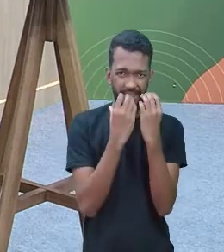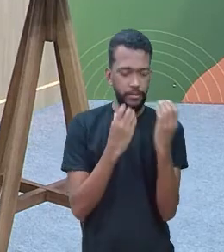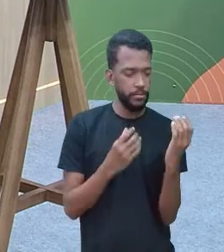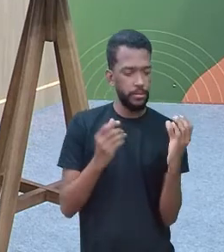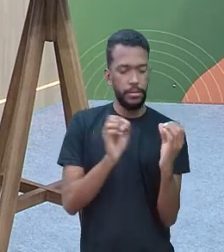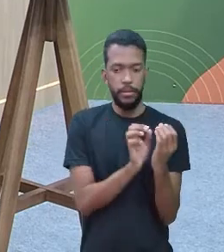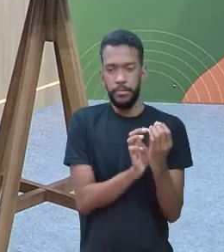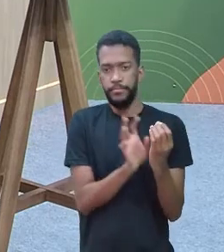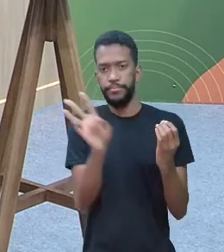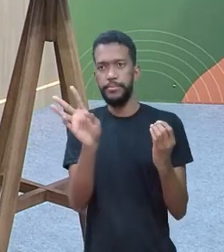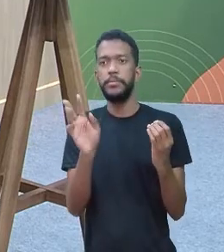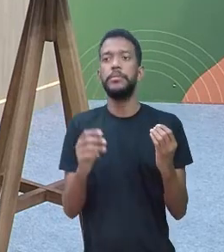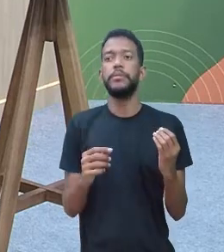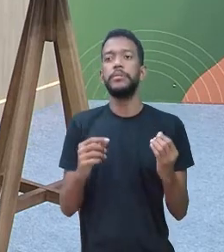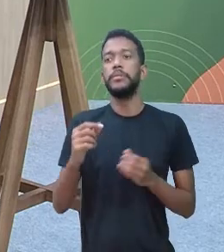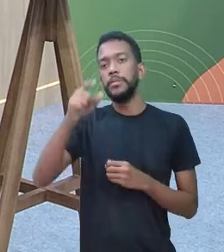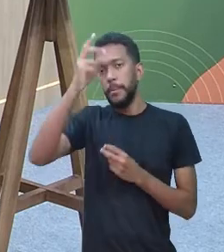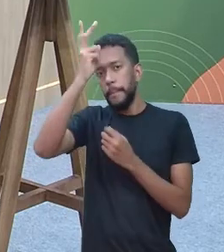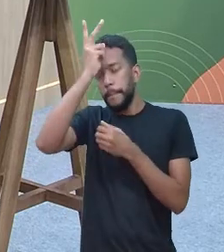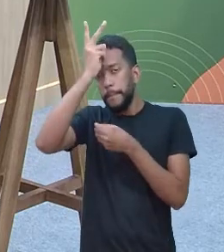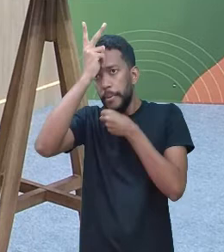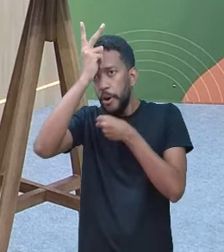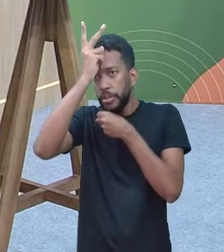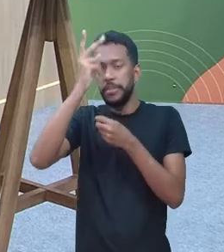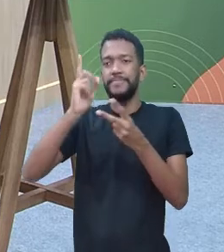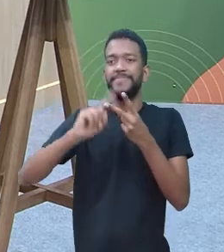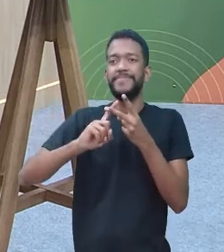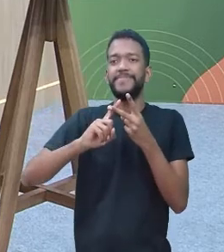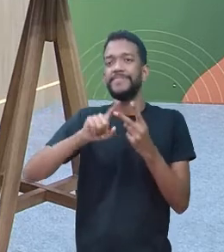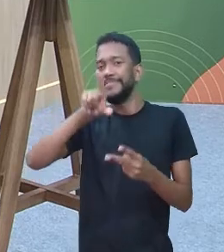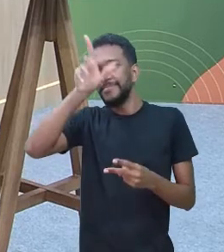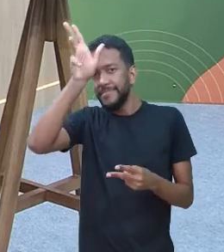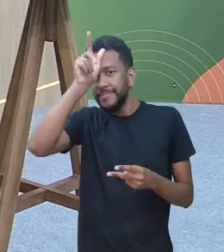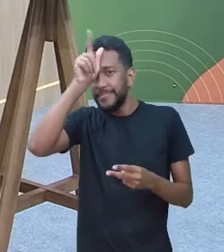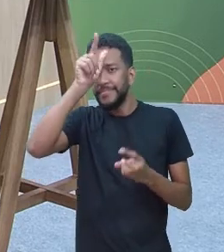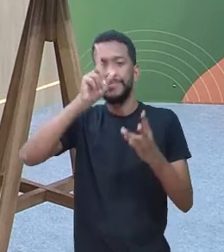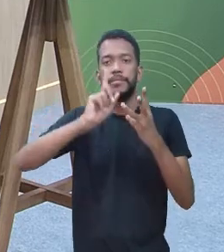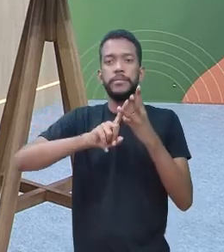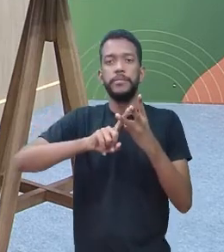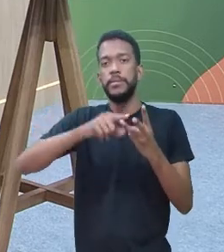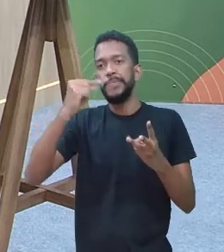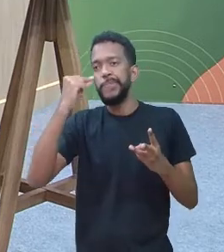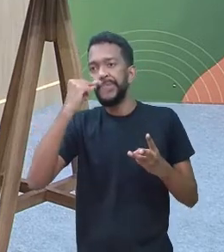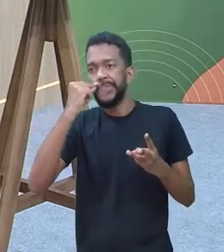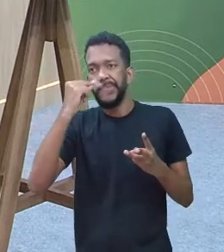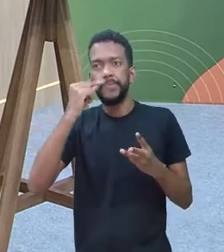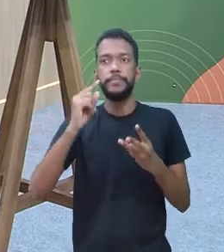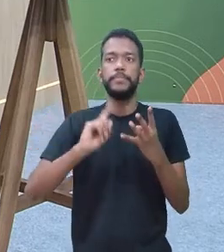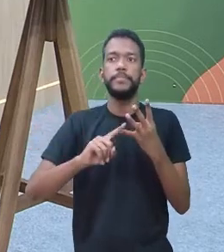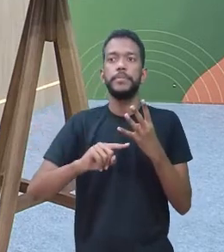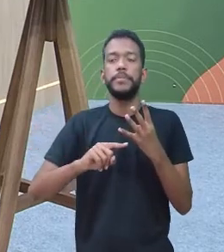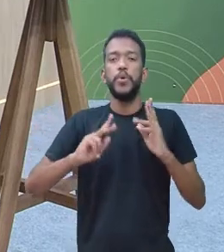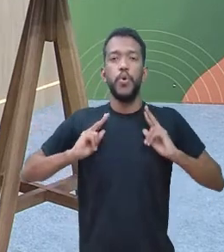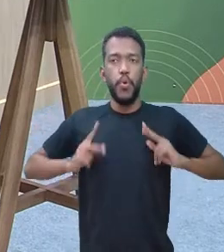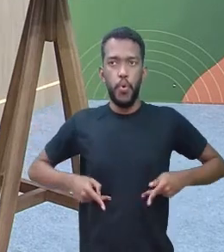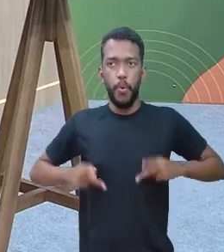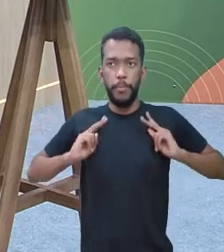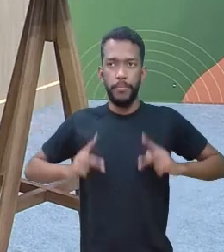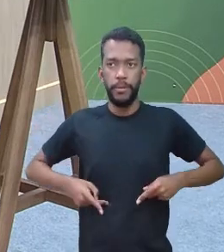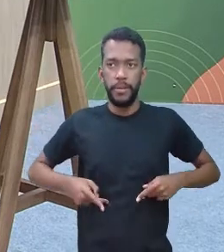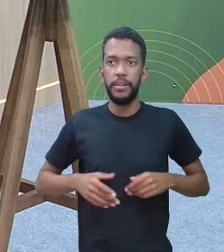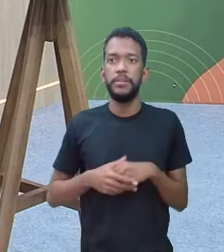tenho o bode, eu tenho o homem. Veja que interessante. Então, estou colocando aqui uma teia. Por